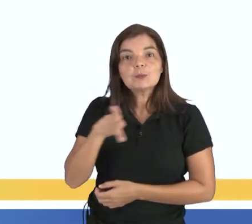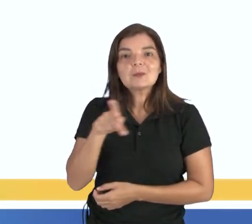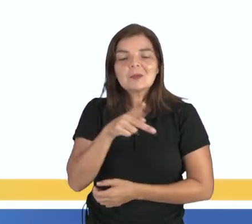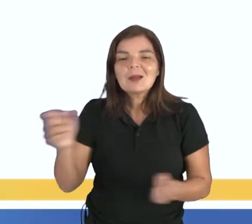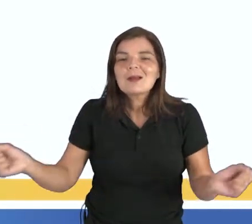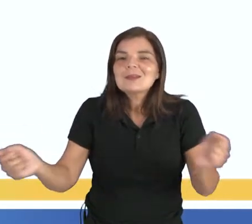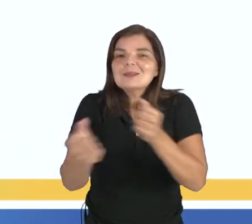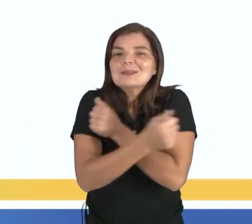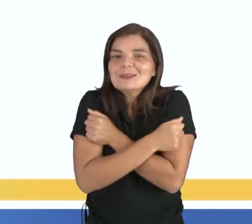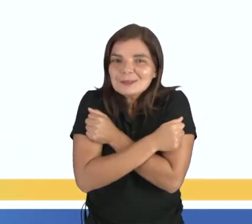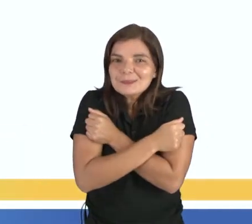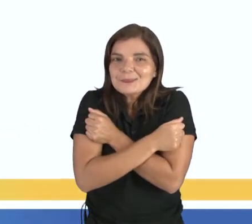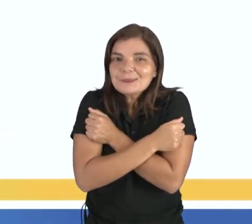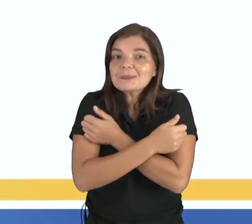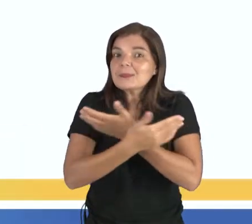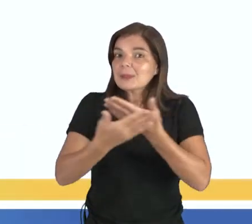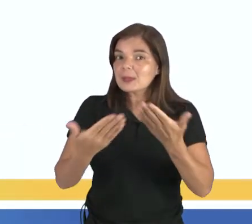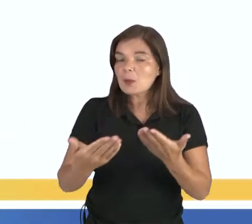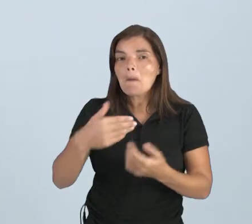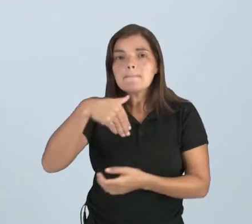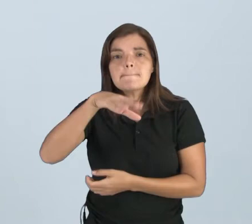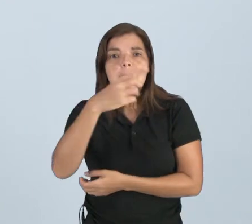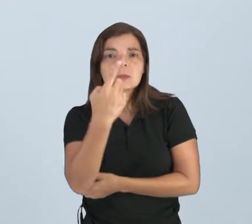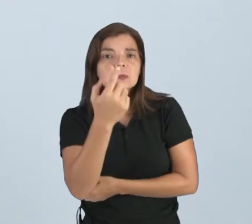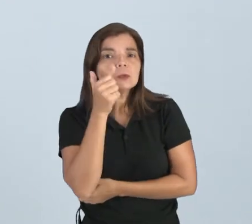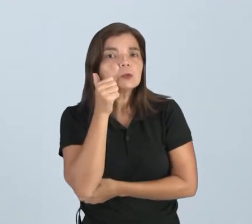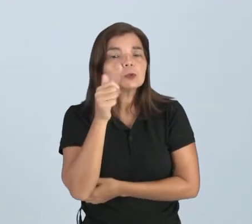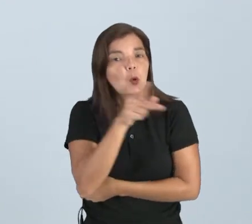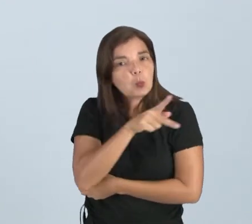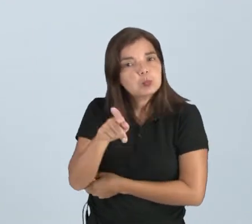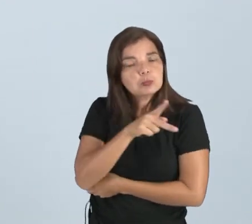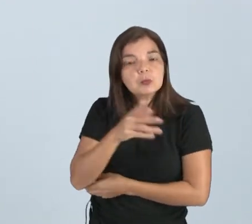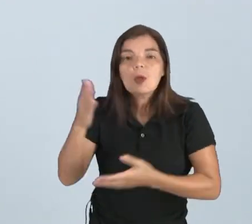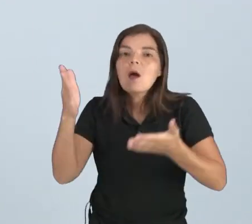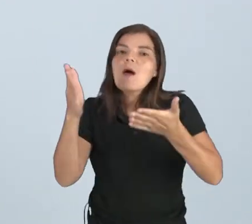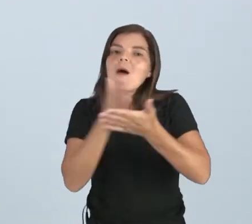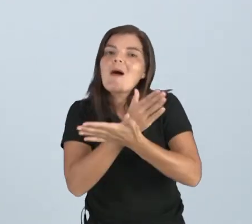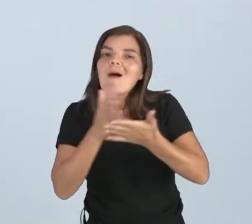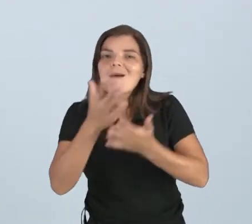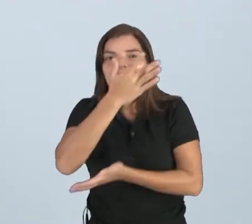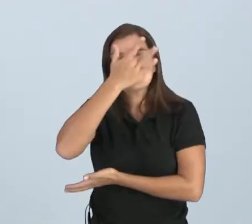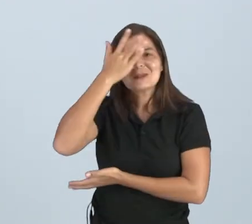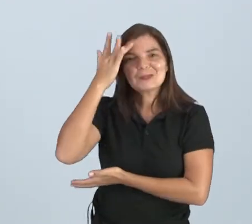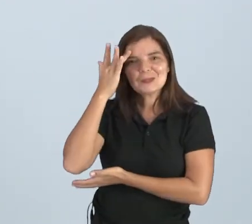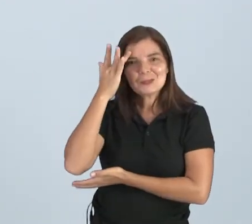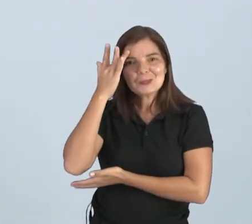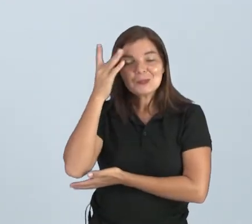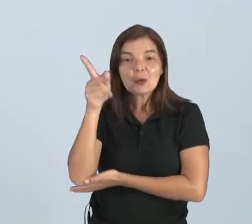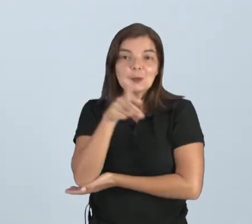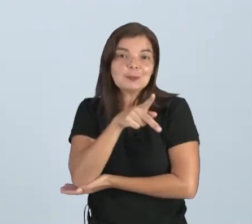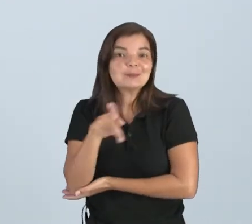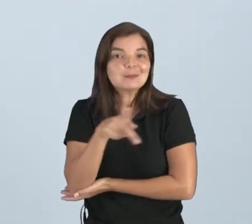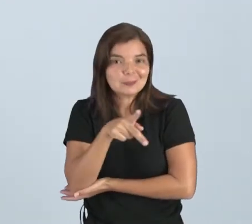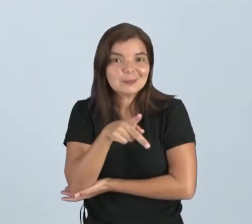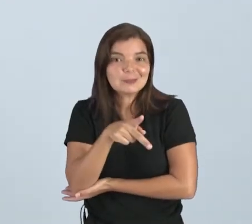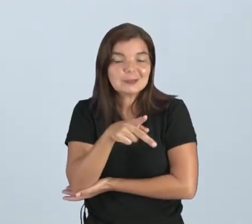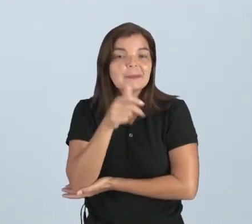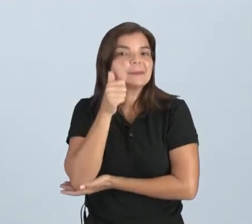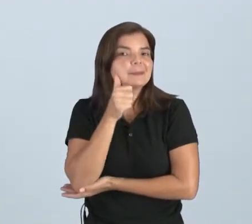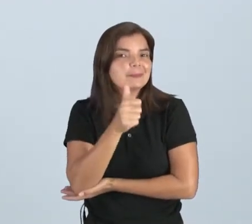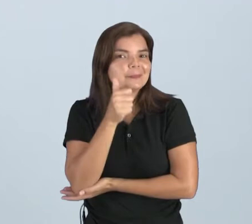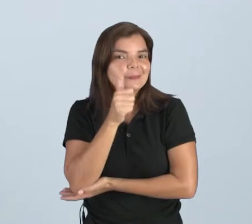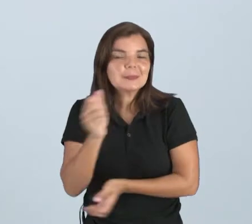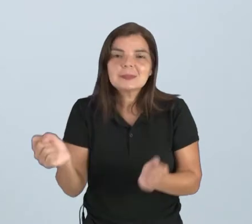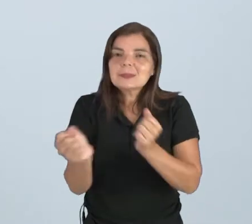se abraçaram. Então, mais de uma professora, ou seja, algumas pessoas, professoras, mulheres,